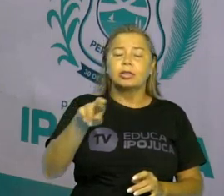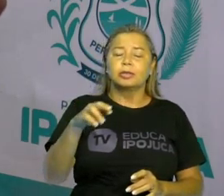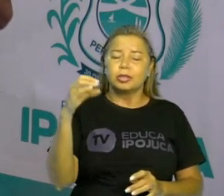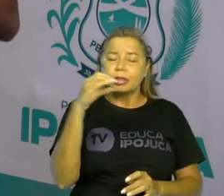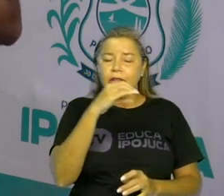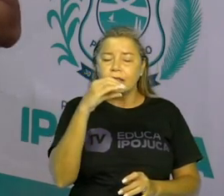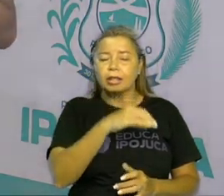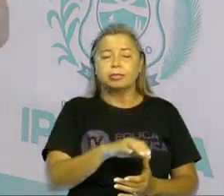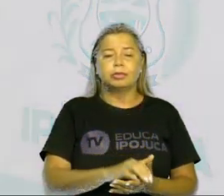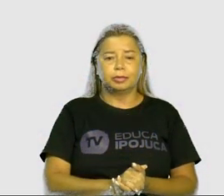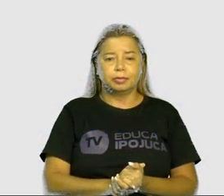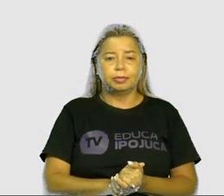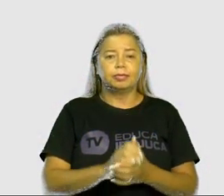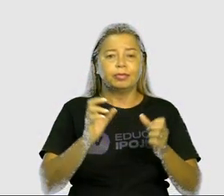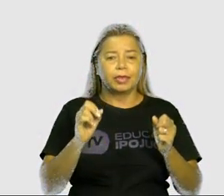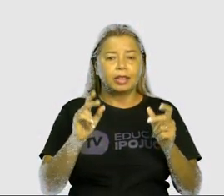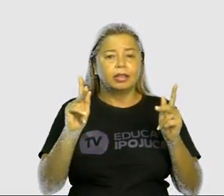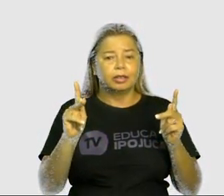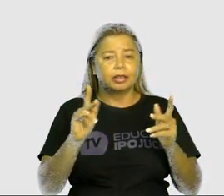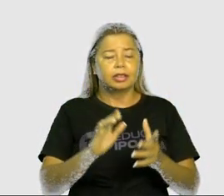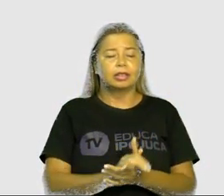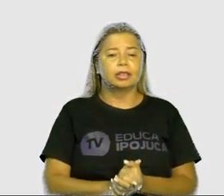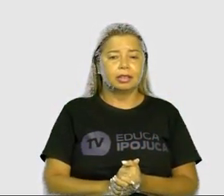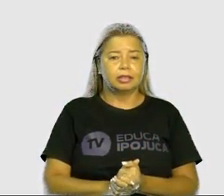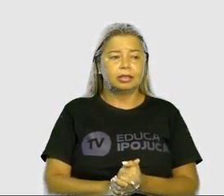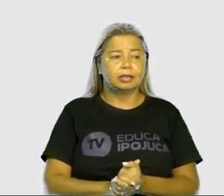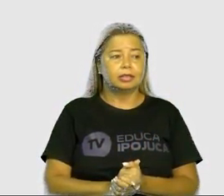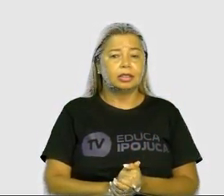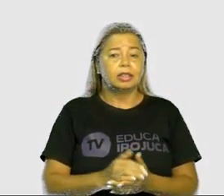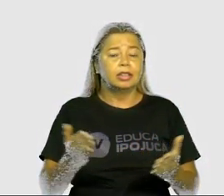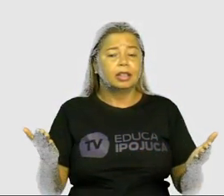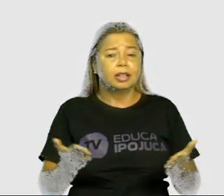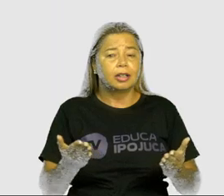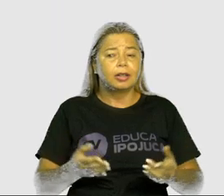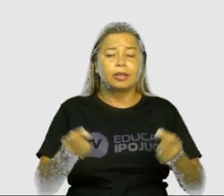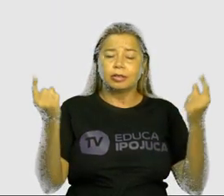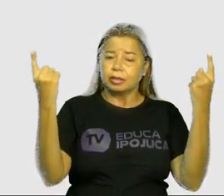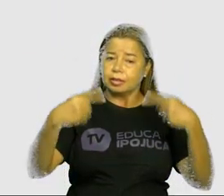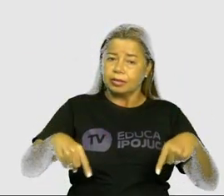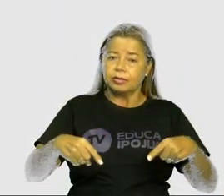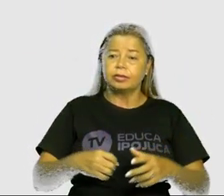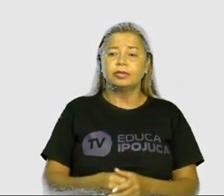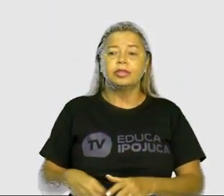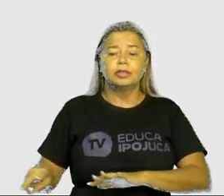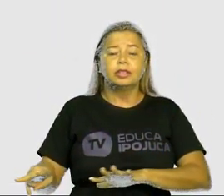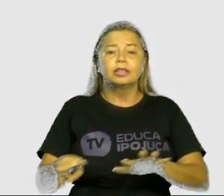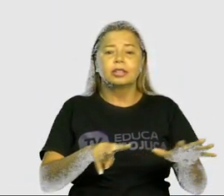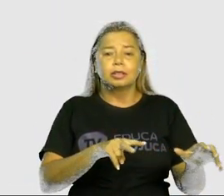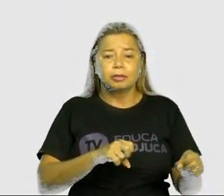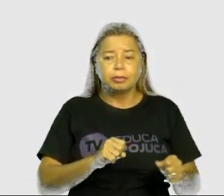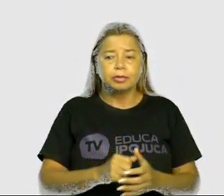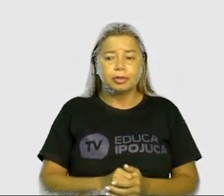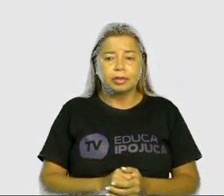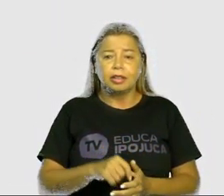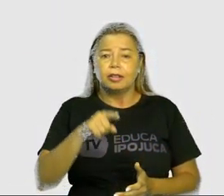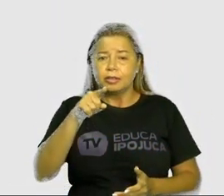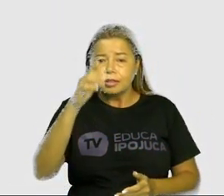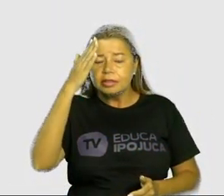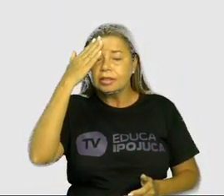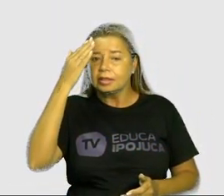tá bom vamos para o nosso iq challenge que é o desafio semanal já sabem como é o